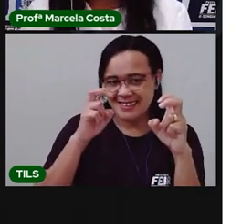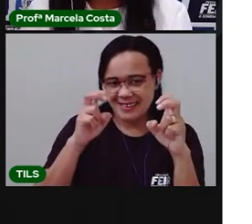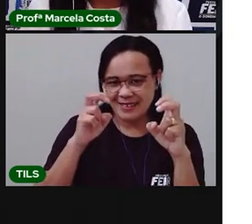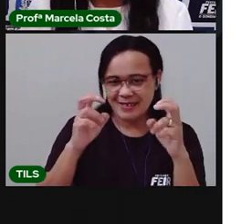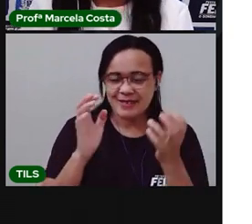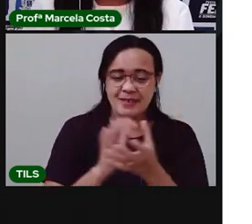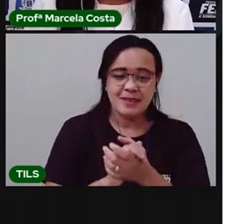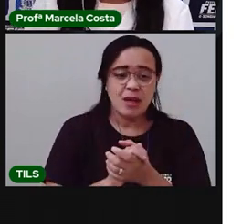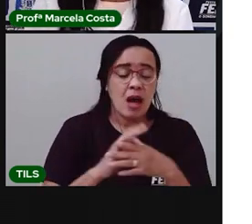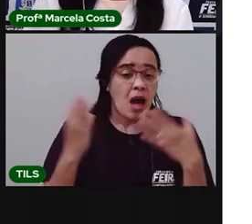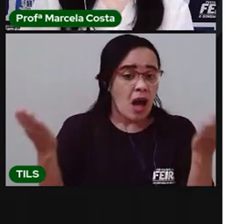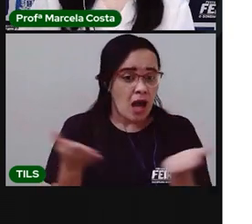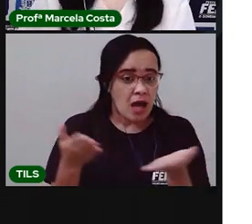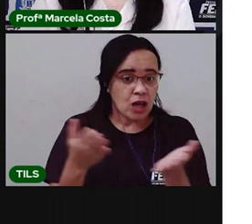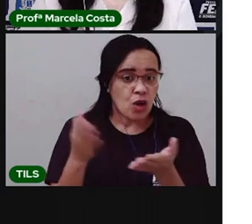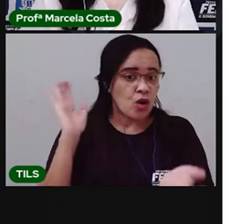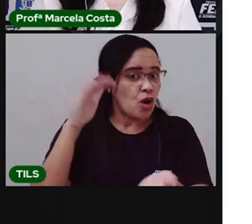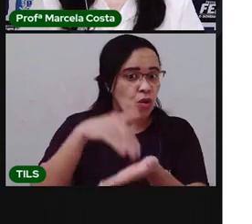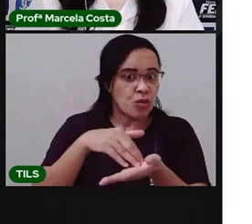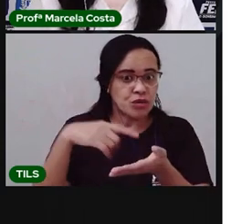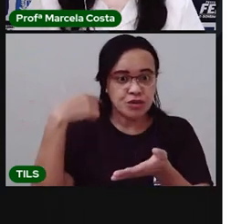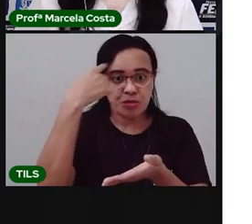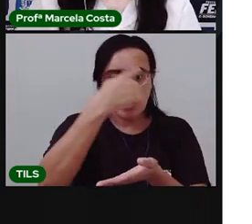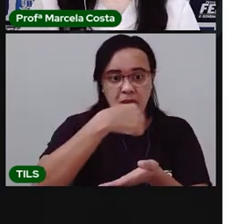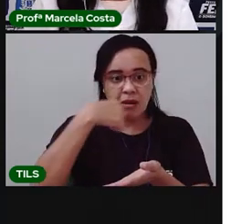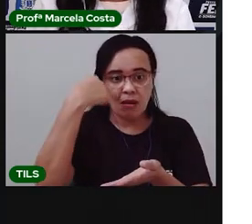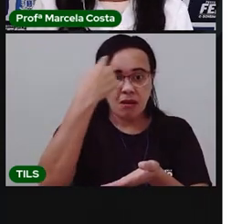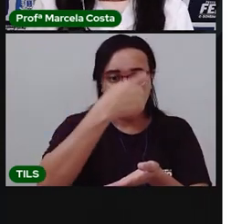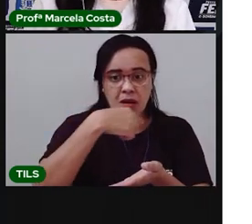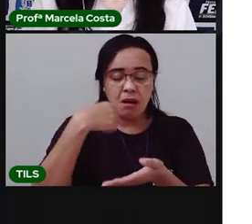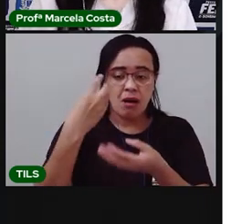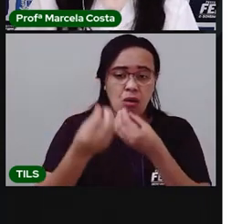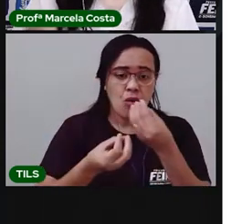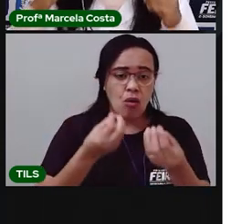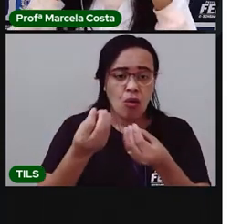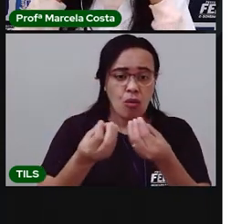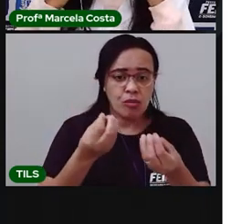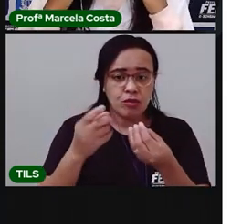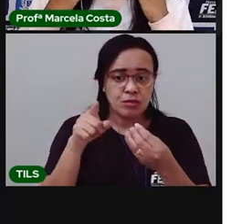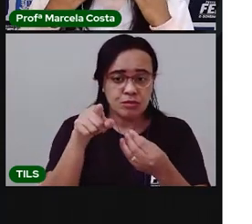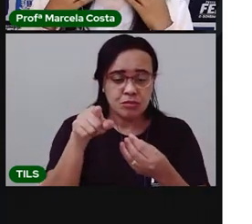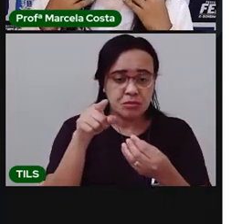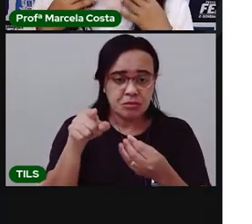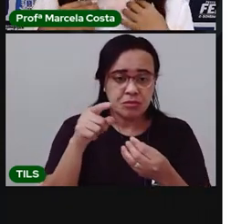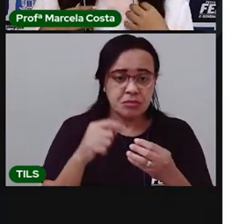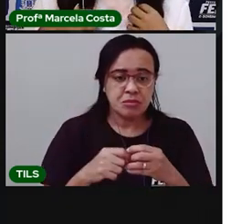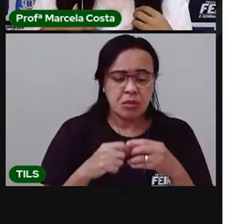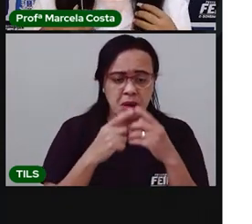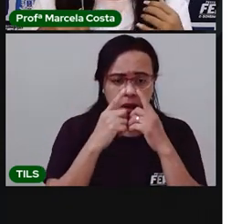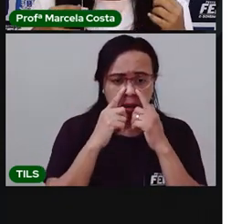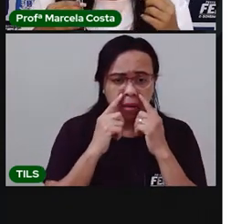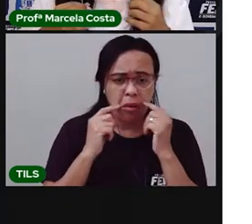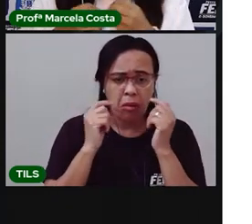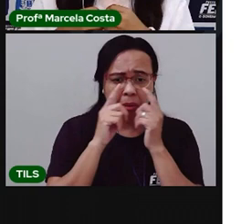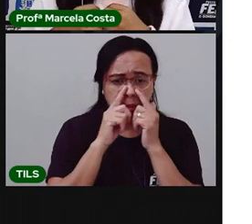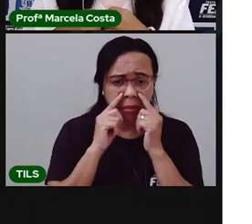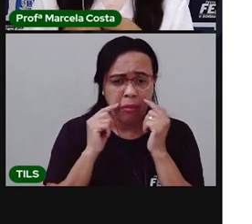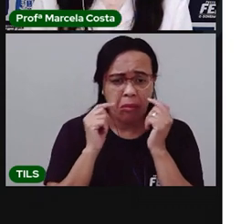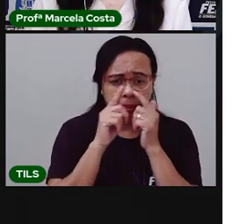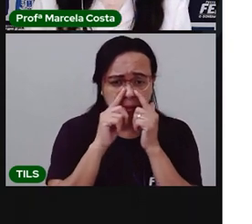ver agora essa última expressão. Olha essa carinha descendo lágrimas pelo